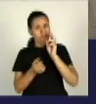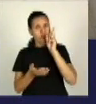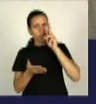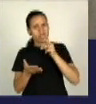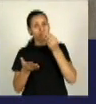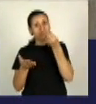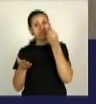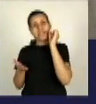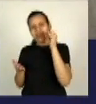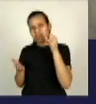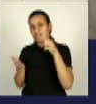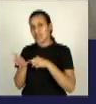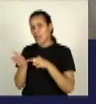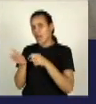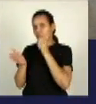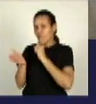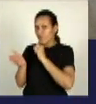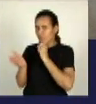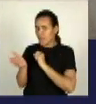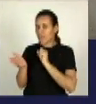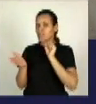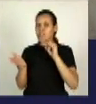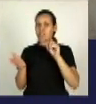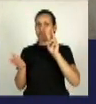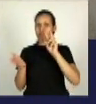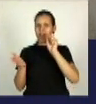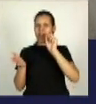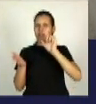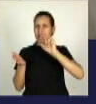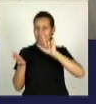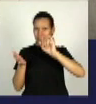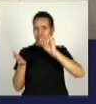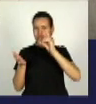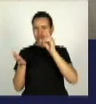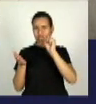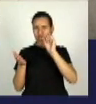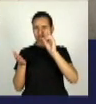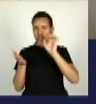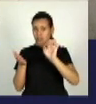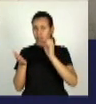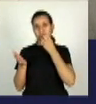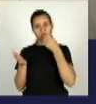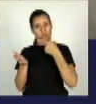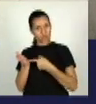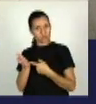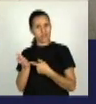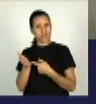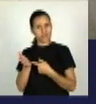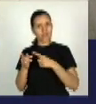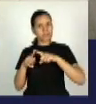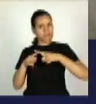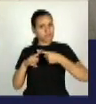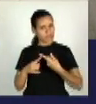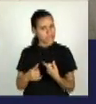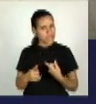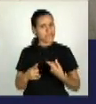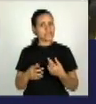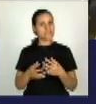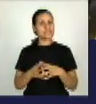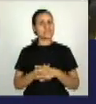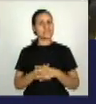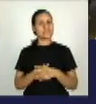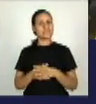também se há medicamento vencido, isso não só nas farmácias, né, mas nos hospitais, né, em todos os locais que